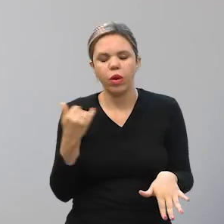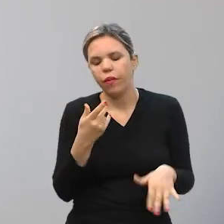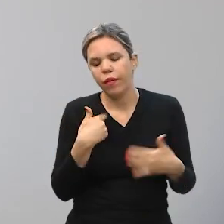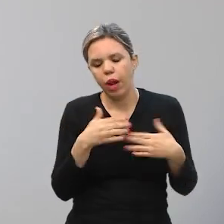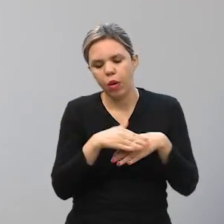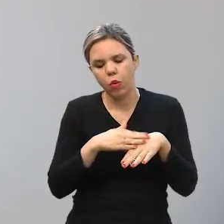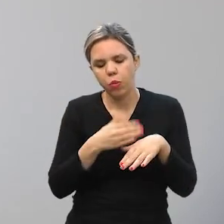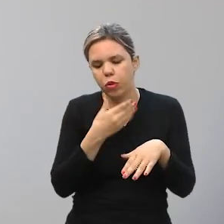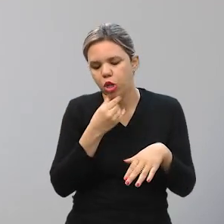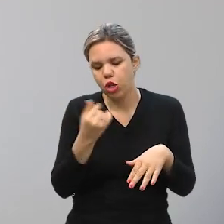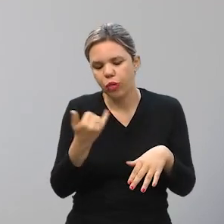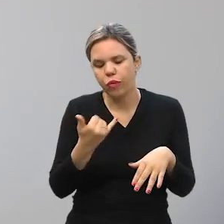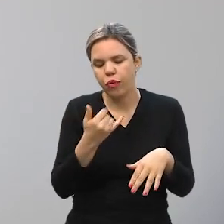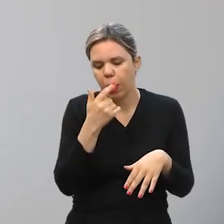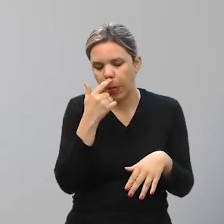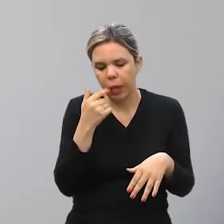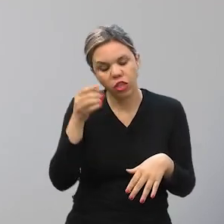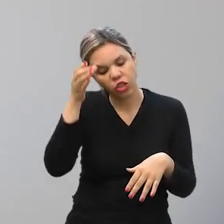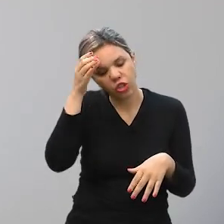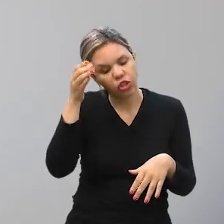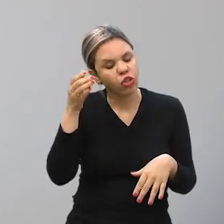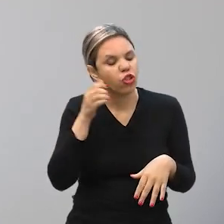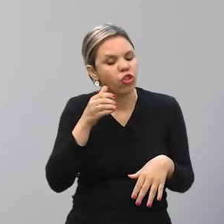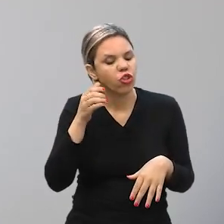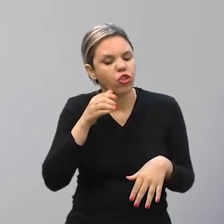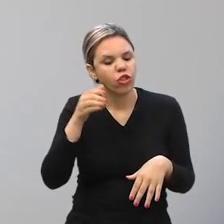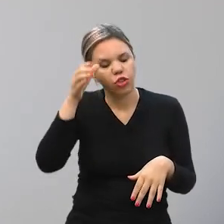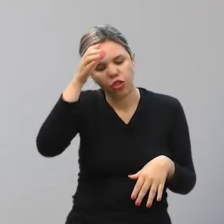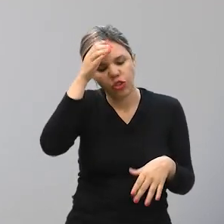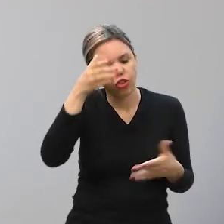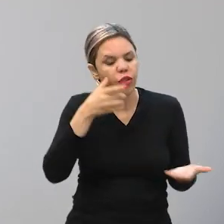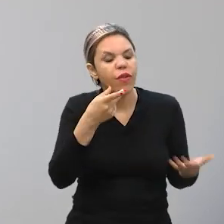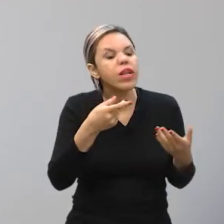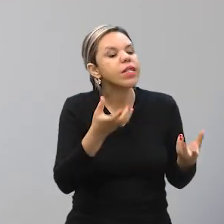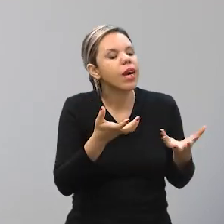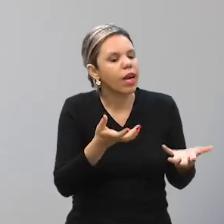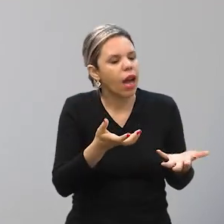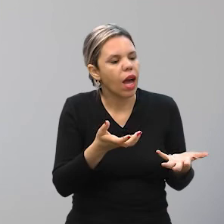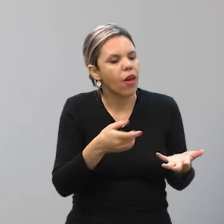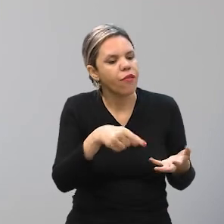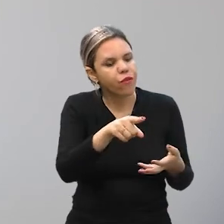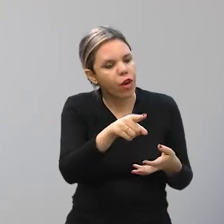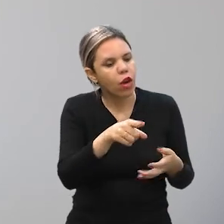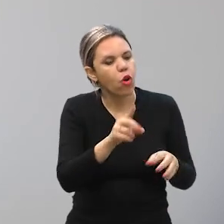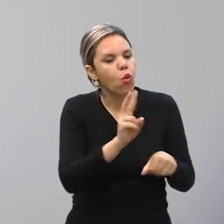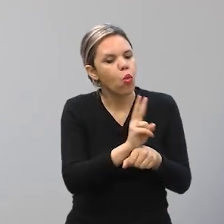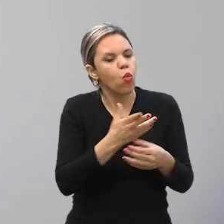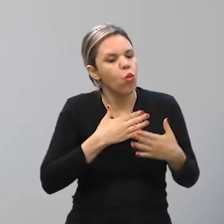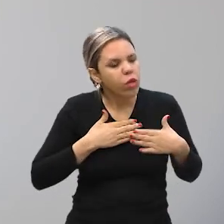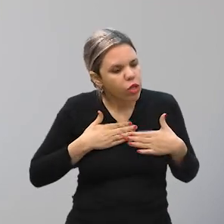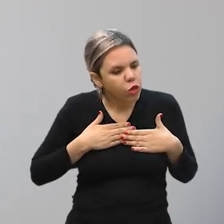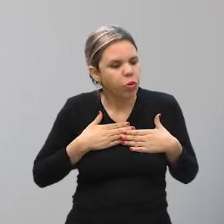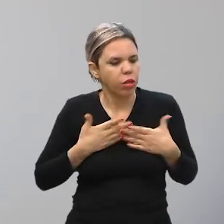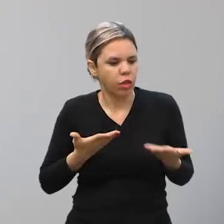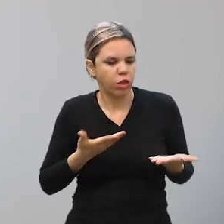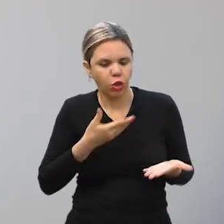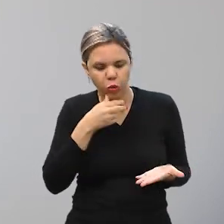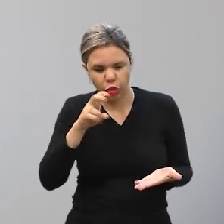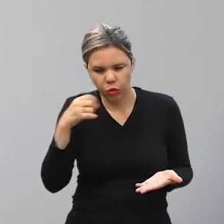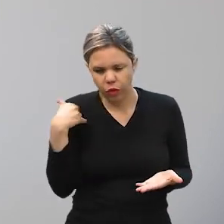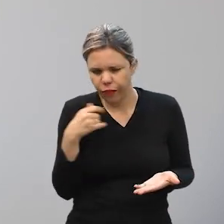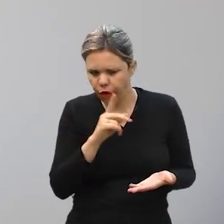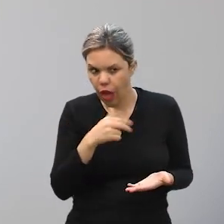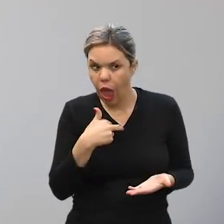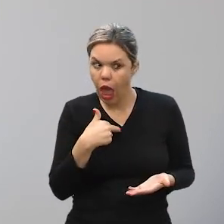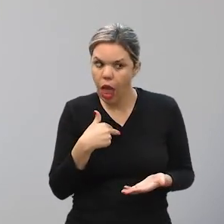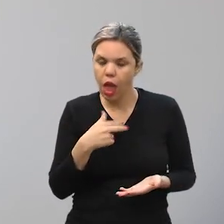Aí o menino diz assim, tia Silvia, o que você quer, André? Eu quero que você cuide de mim. André, eu